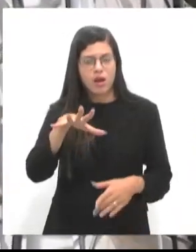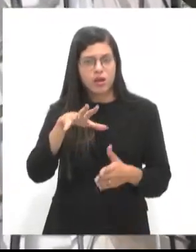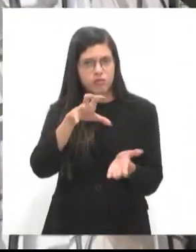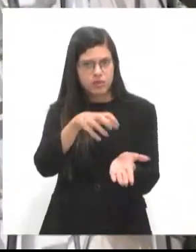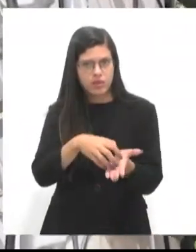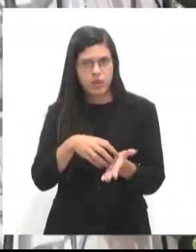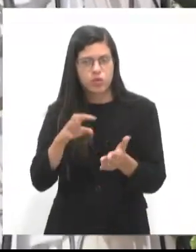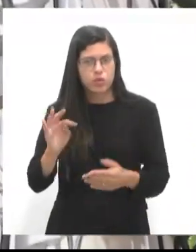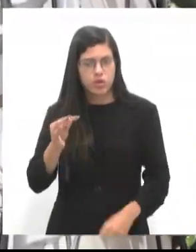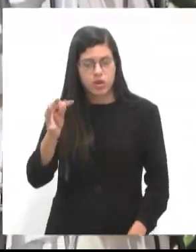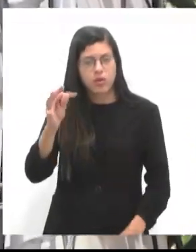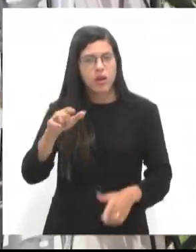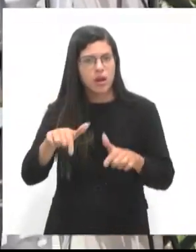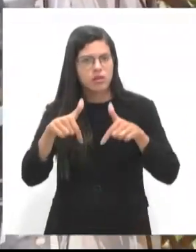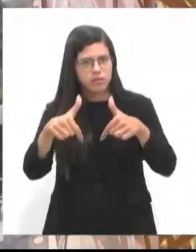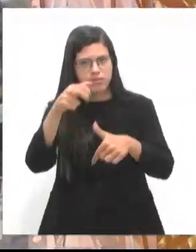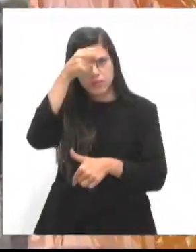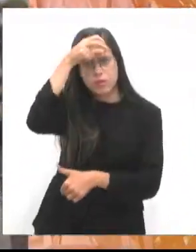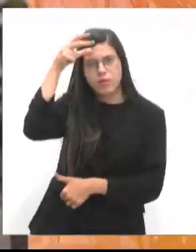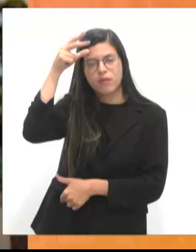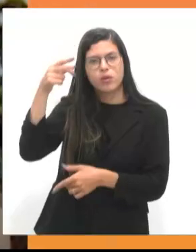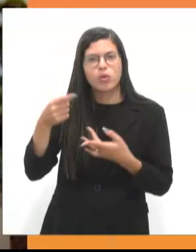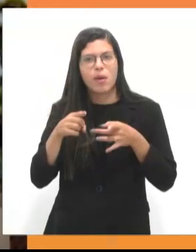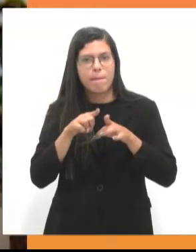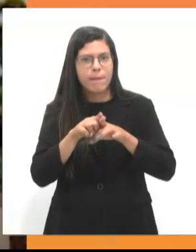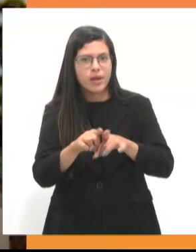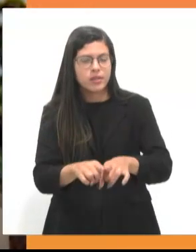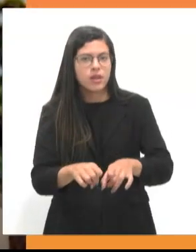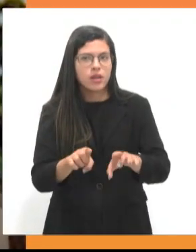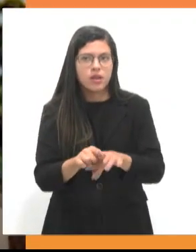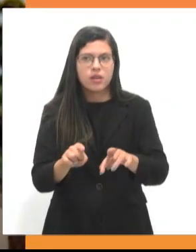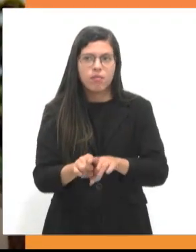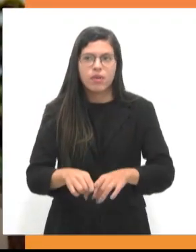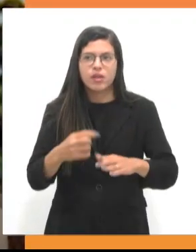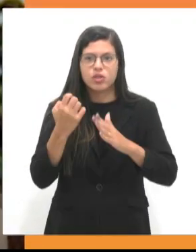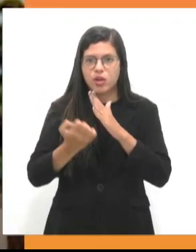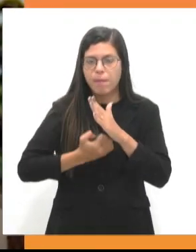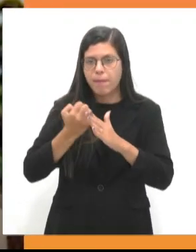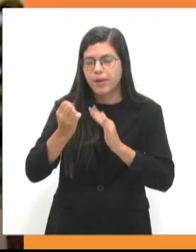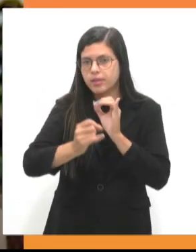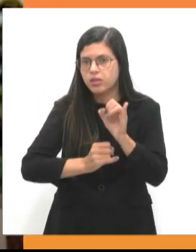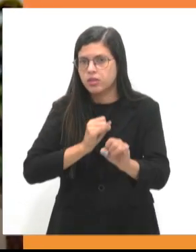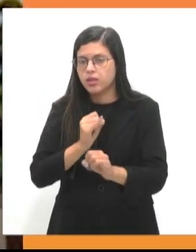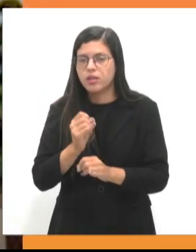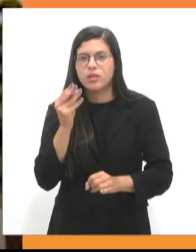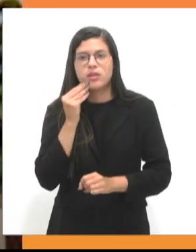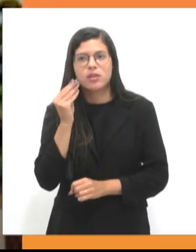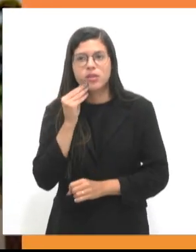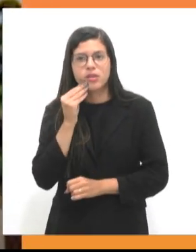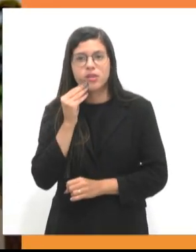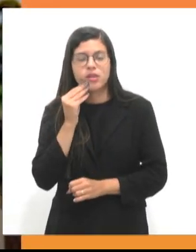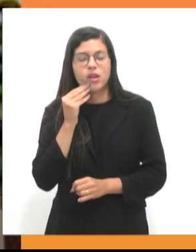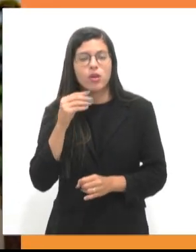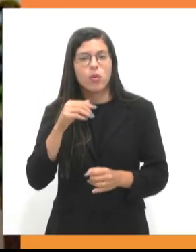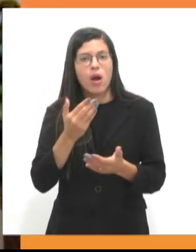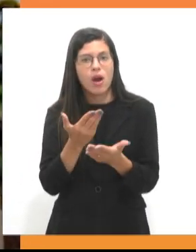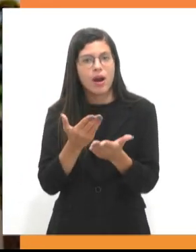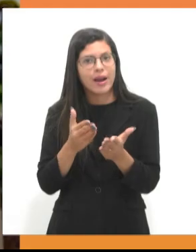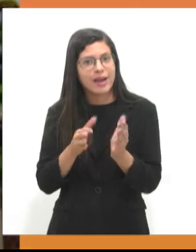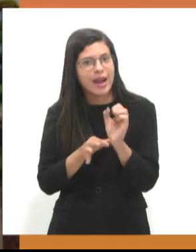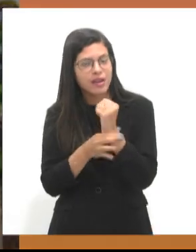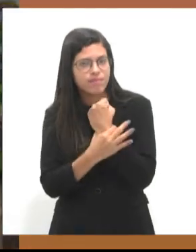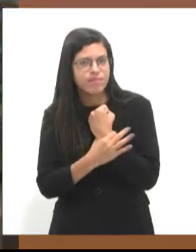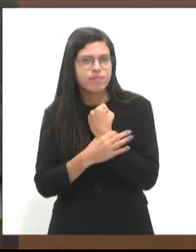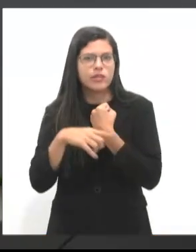A iniciativa da Prefeitura conta com a parceria de operadoras de internet e visa combater a poluição visual e garantir a segurança